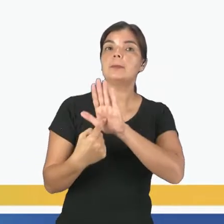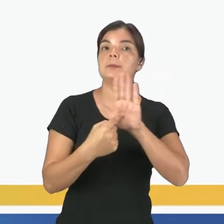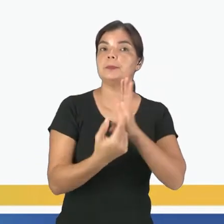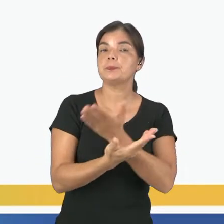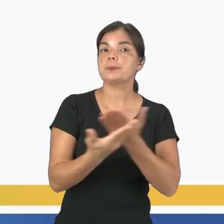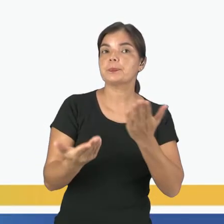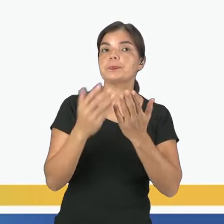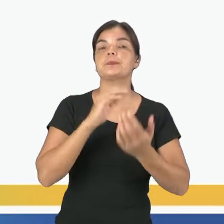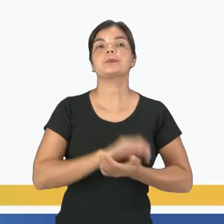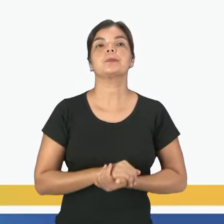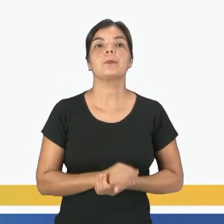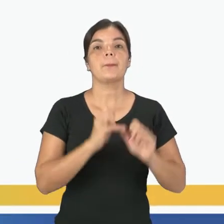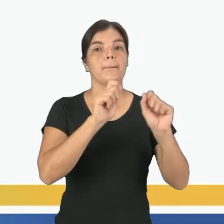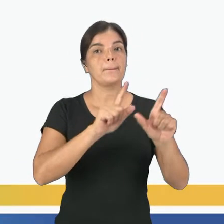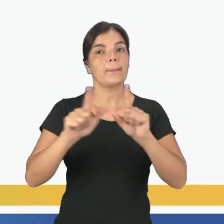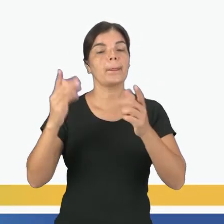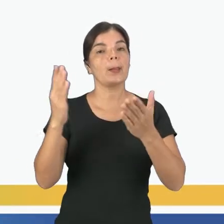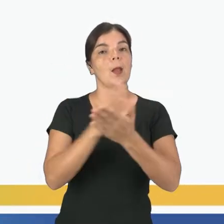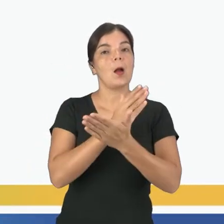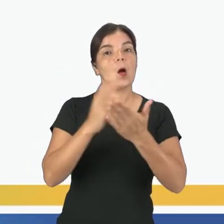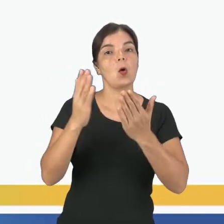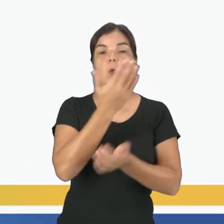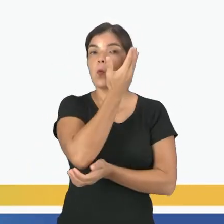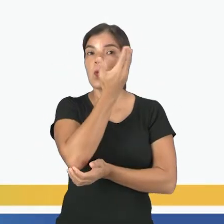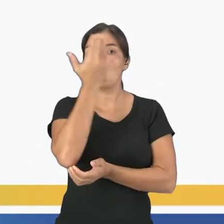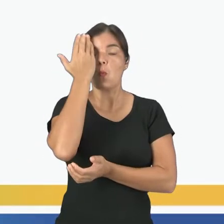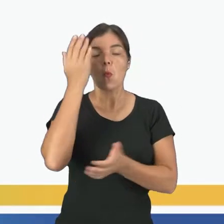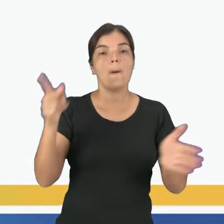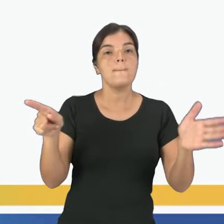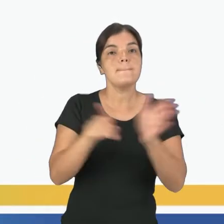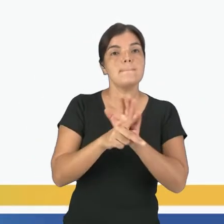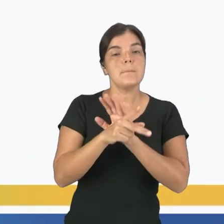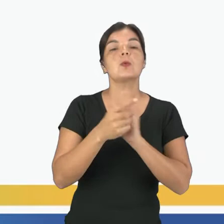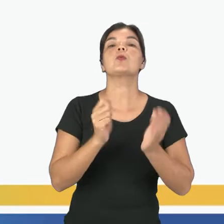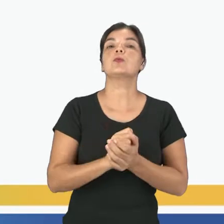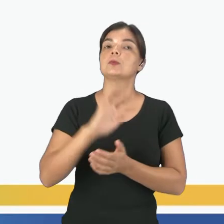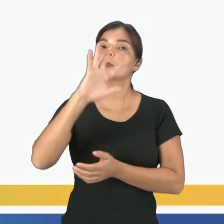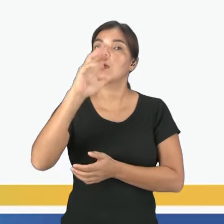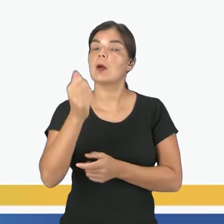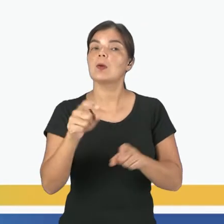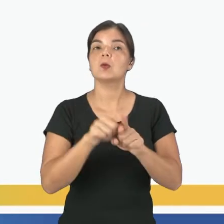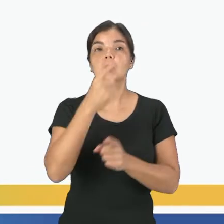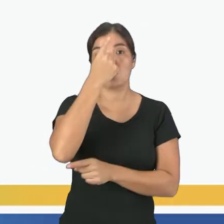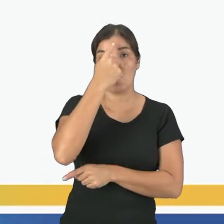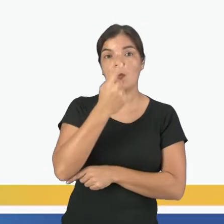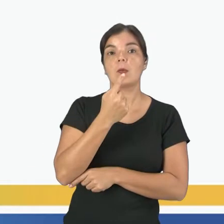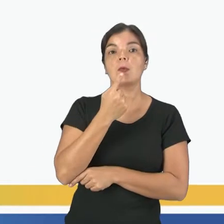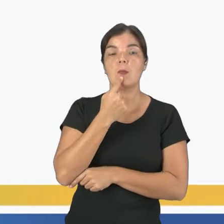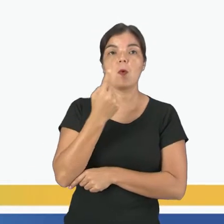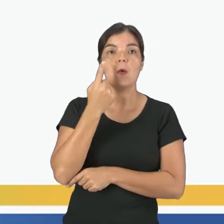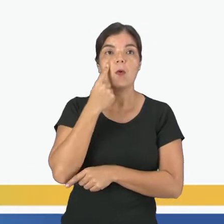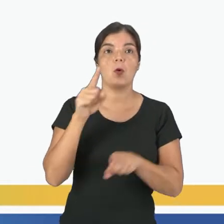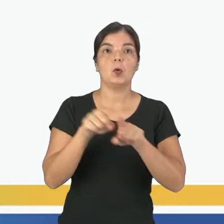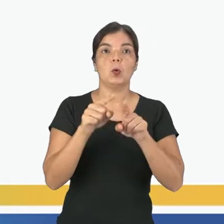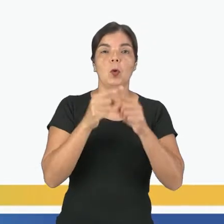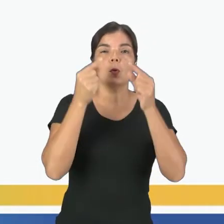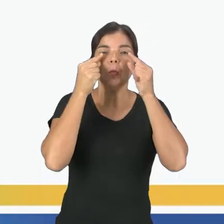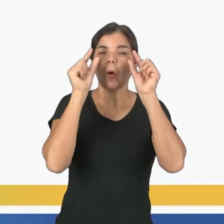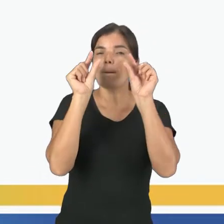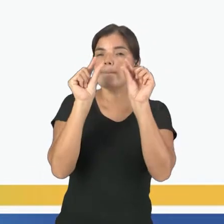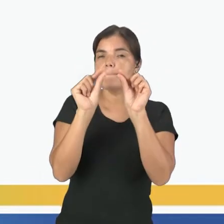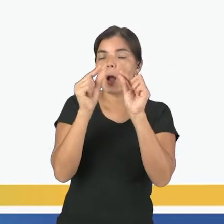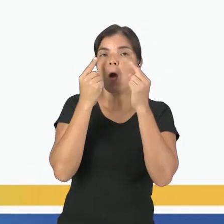aqui para vocês nesses slides algumas máscaras de povos específicos. Eu quero que você observe, gente, algumas que têm os olhos